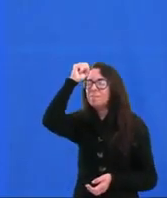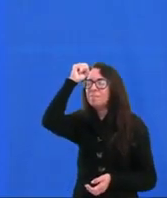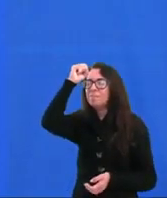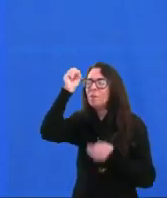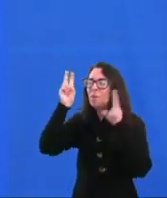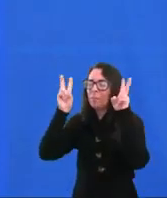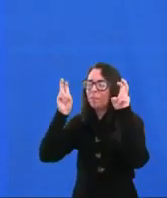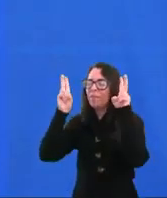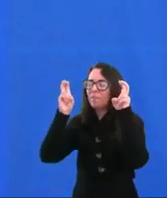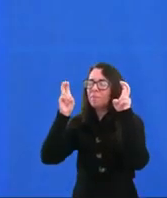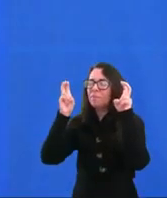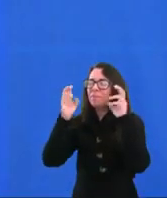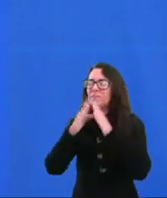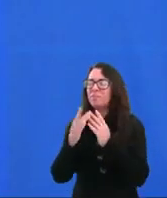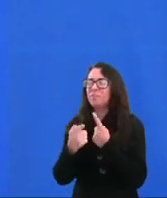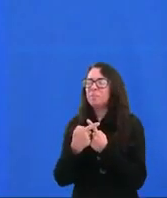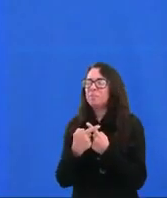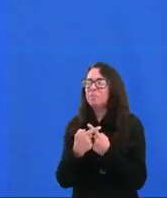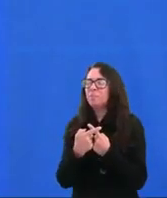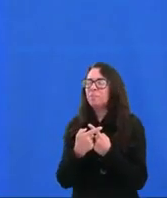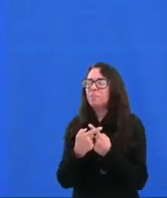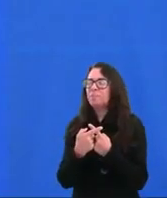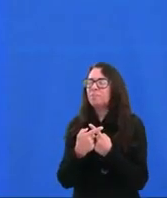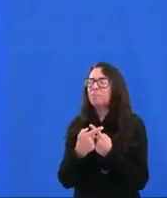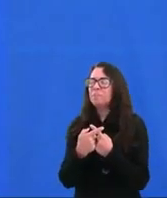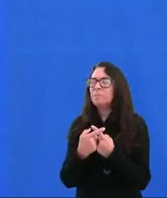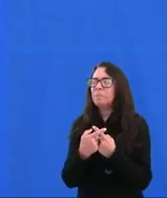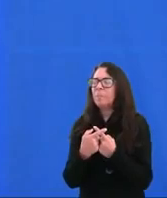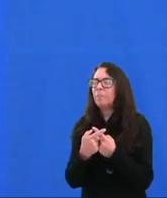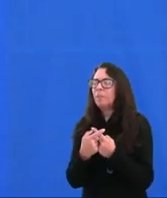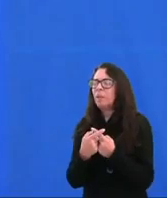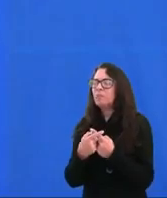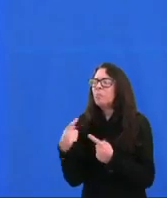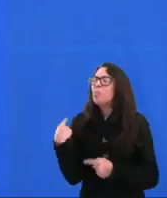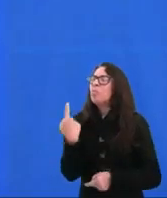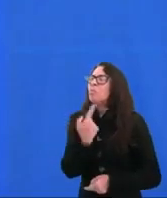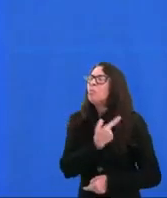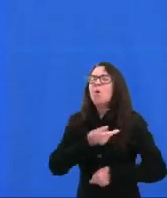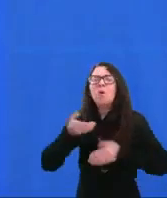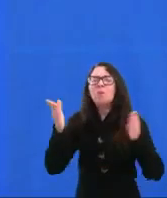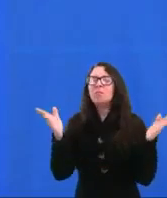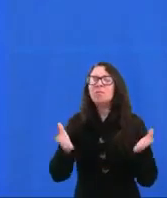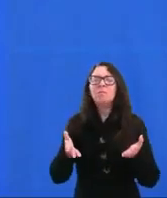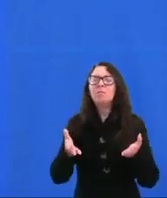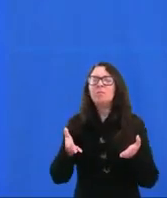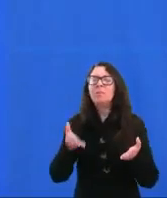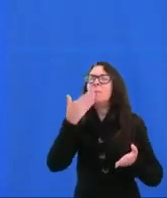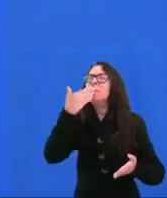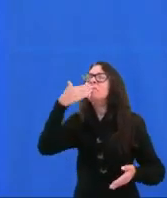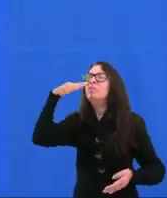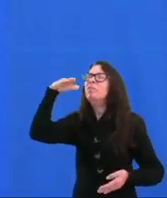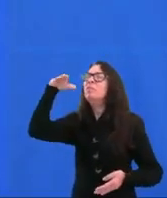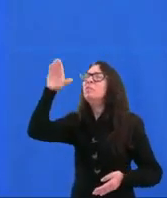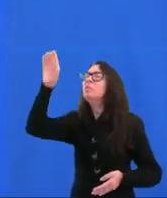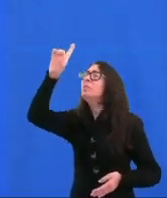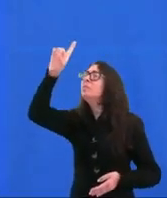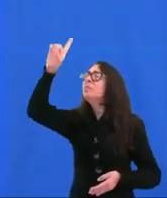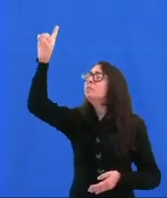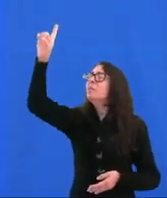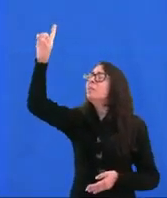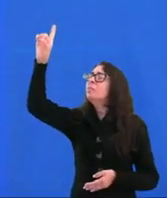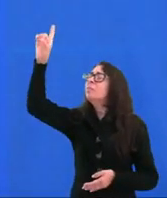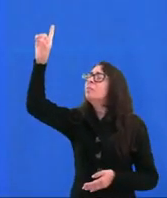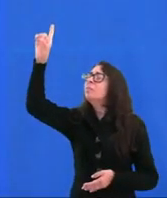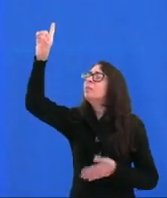nós permitimos, Senhor, que o Senhor venha ser o nosso Senhor e que nós venhamos a servir o nosso próximo